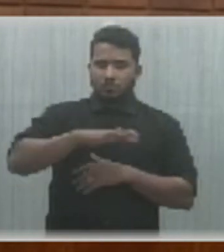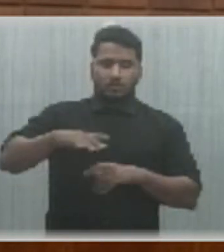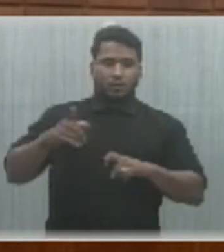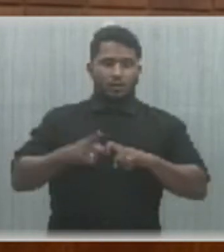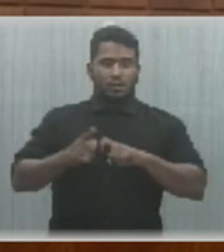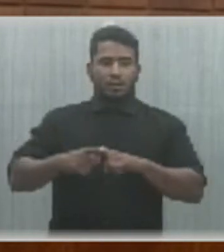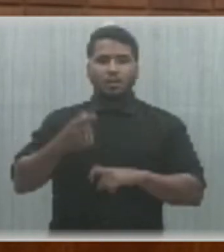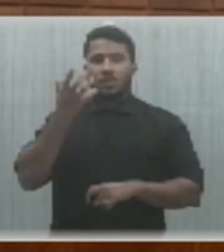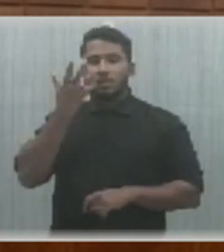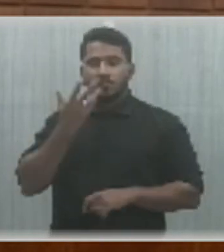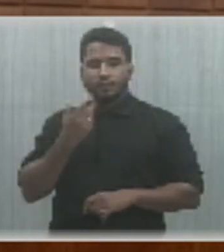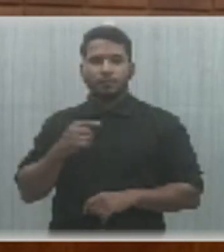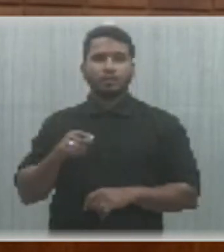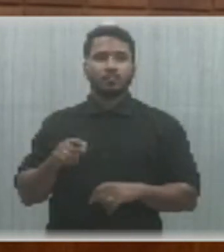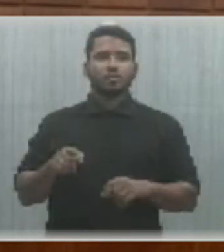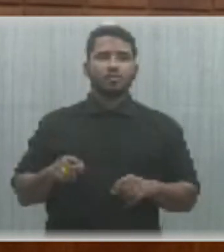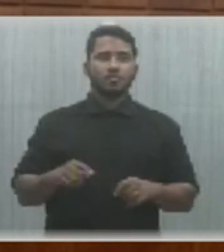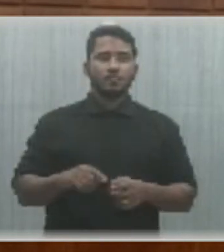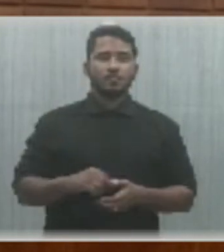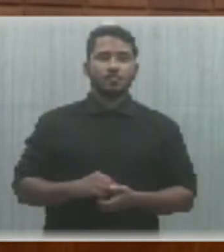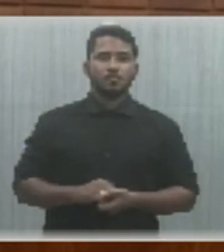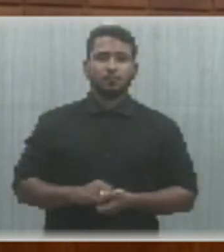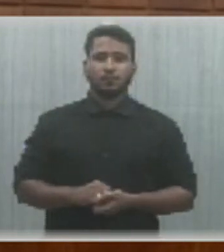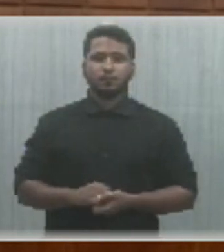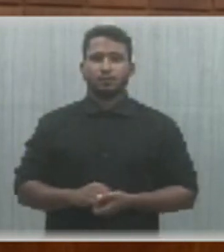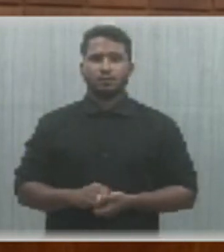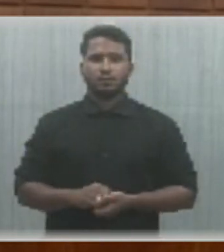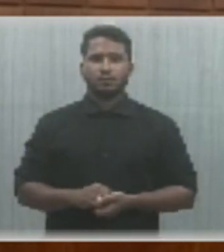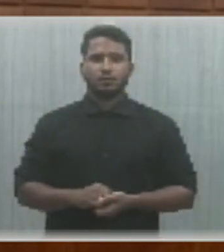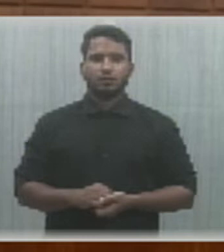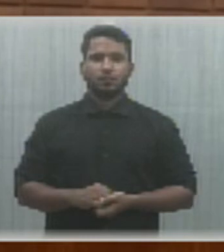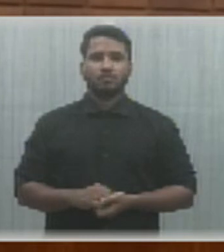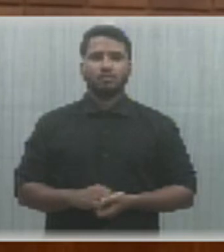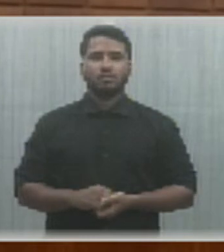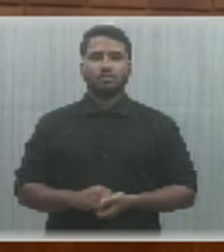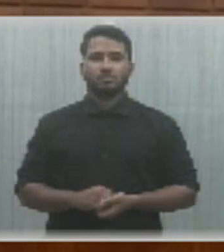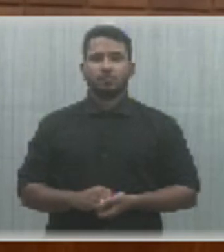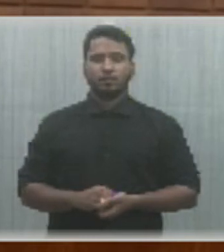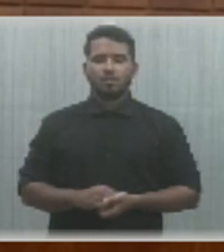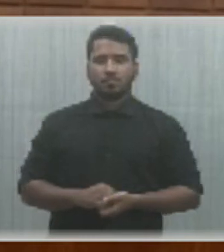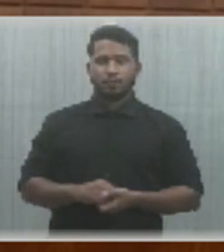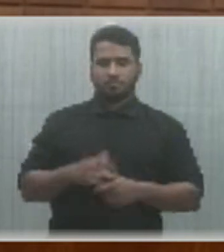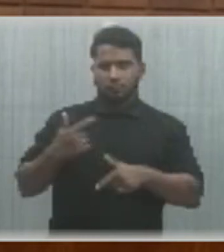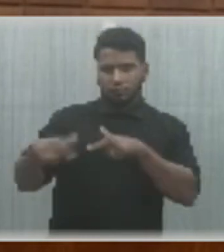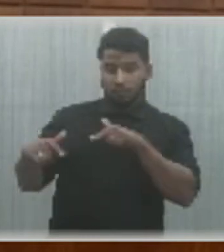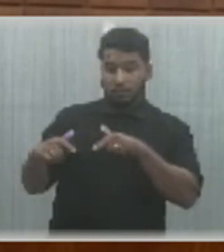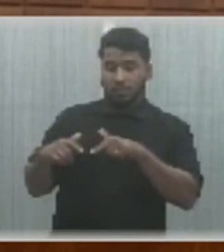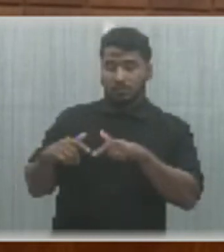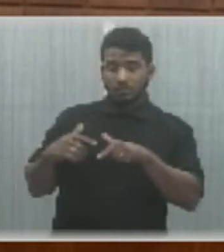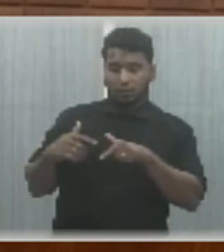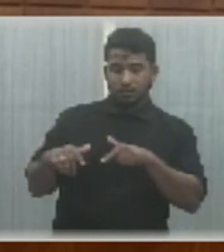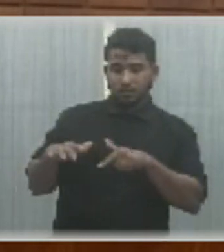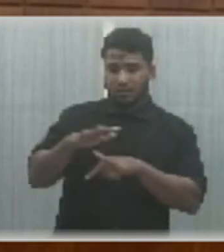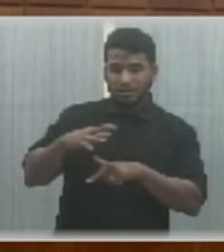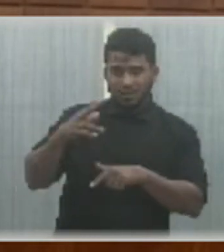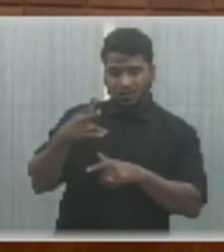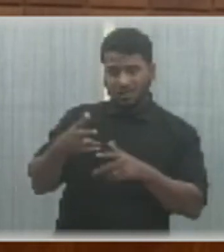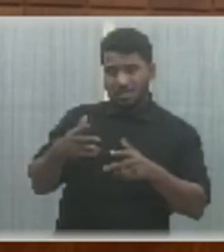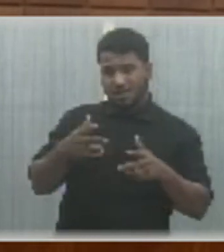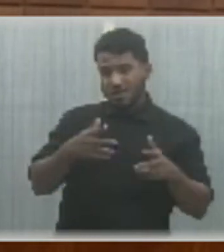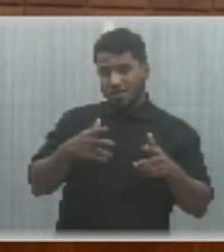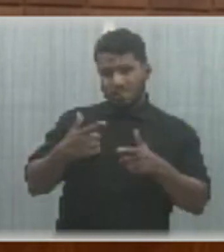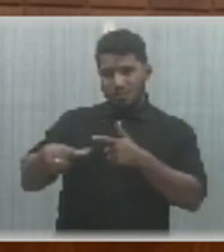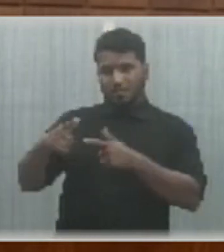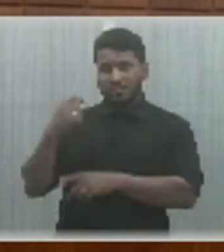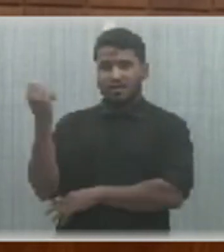pediatras que trabalham essa problemática tão séria aqui no estado do